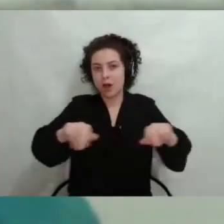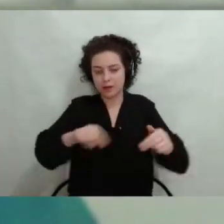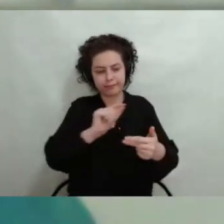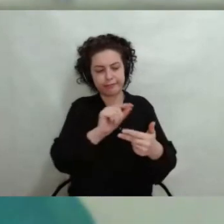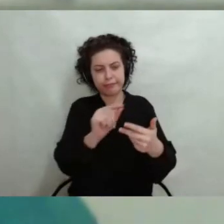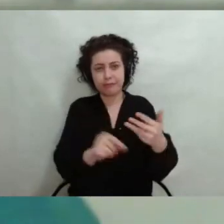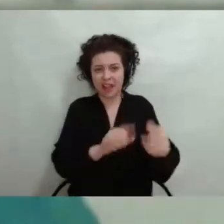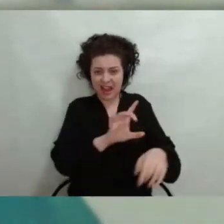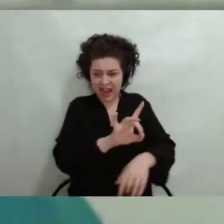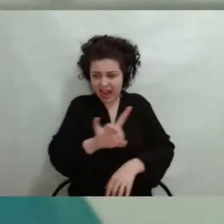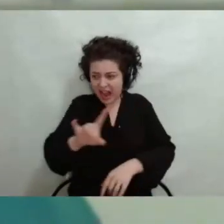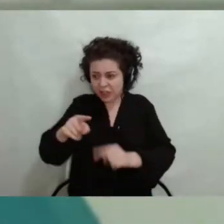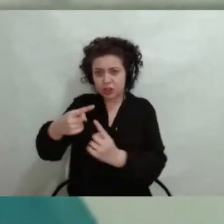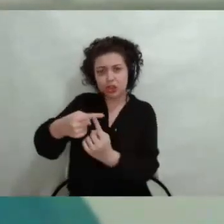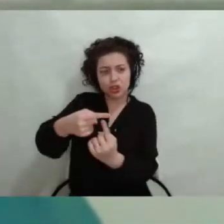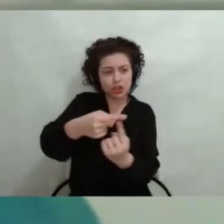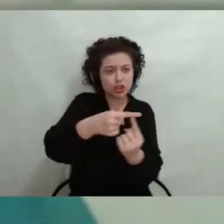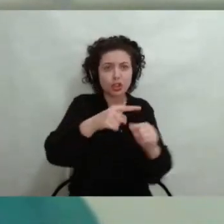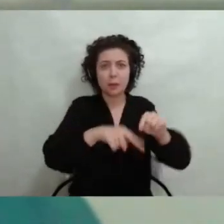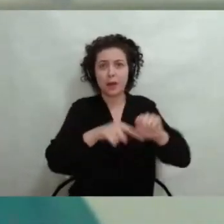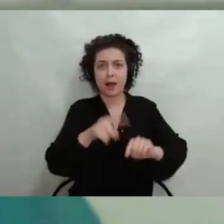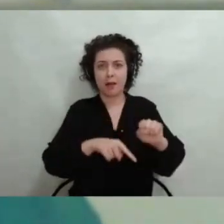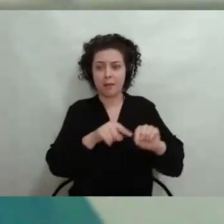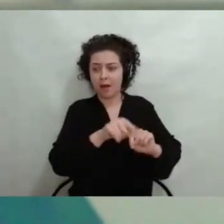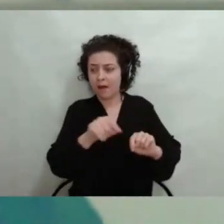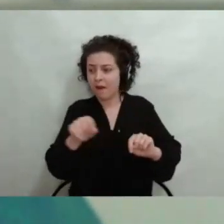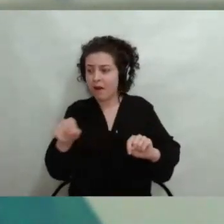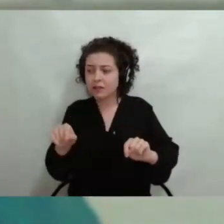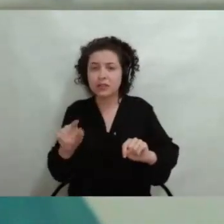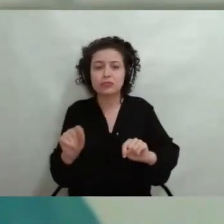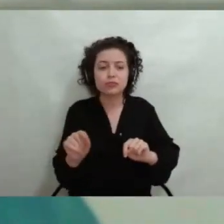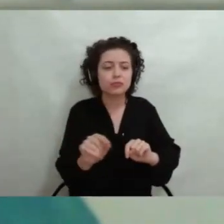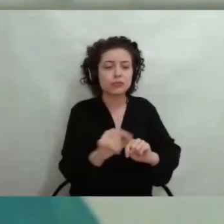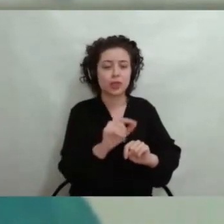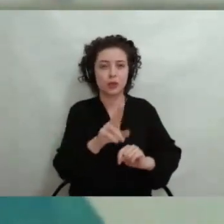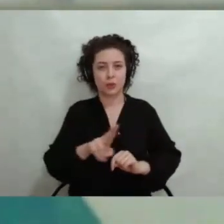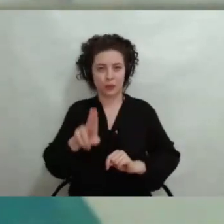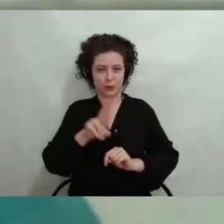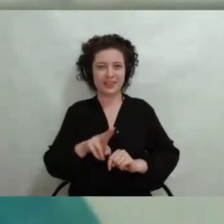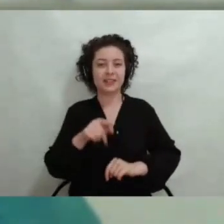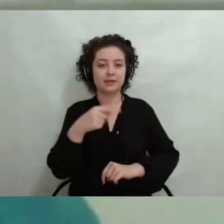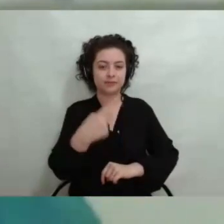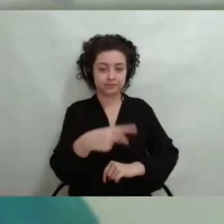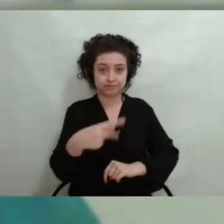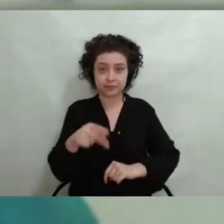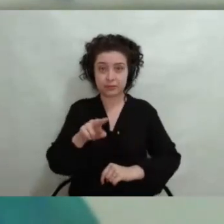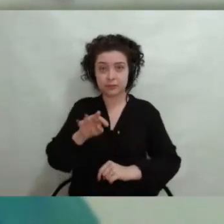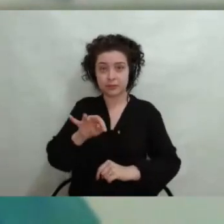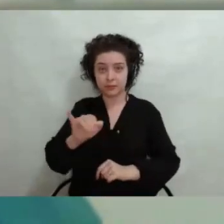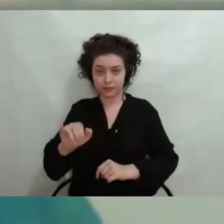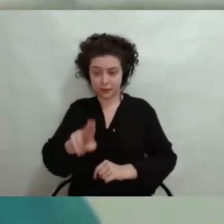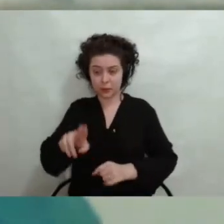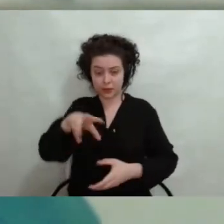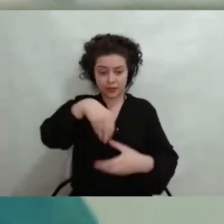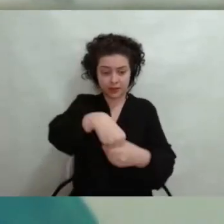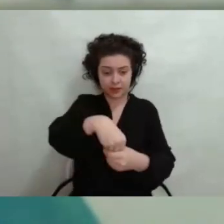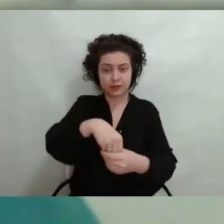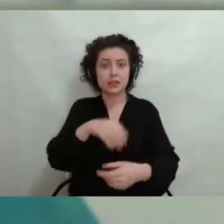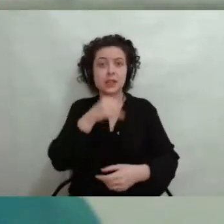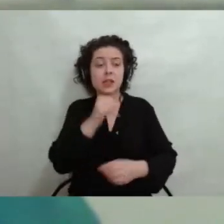desses tipos de aparelhos, equipamentos que se usam nas UTIs, no caso do SUS,